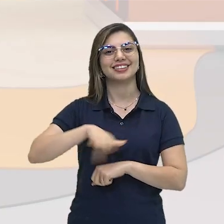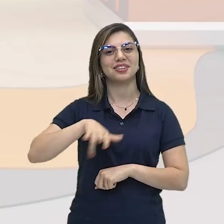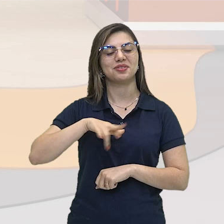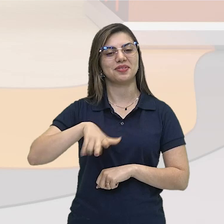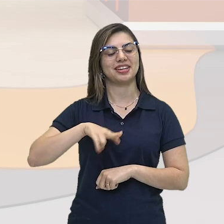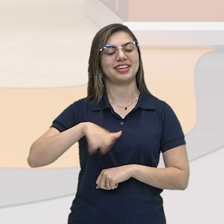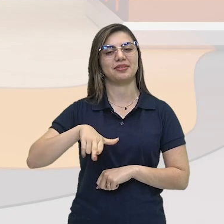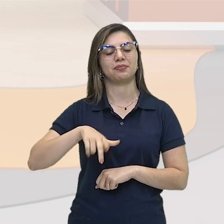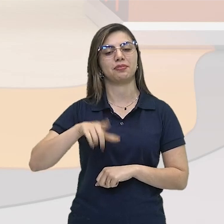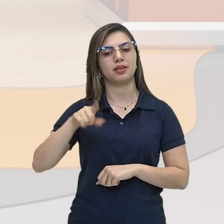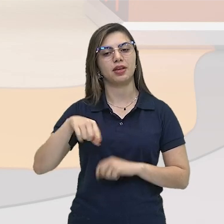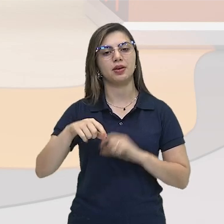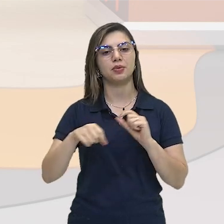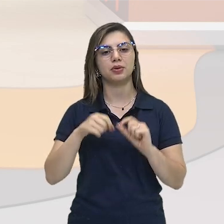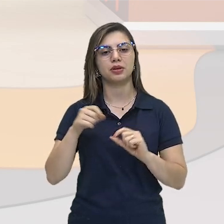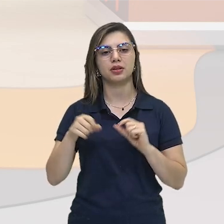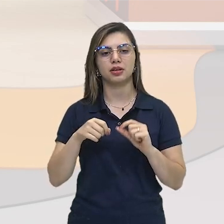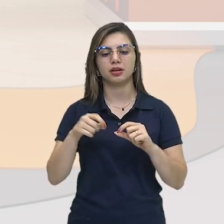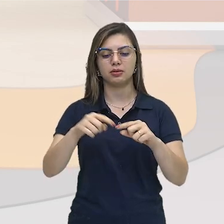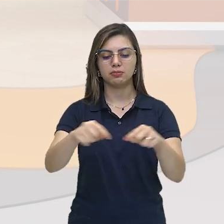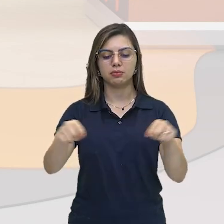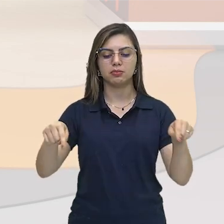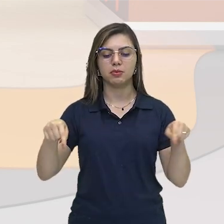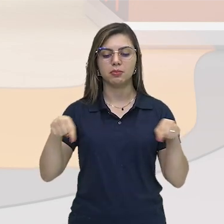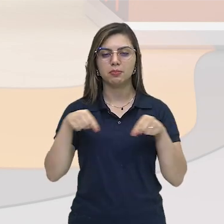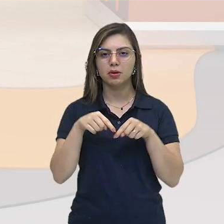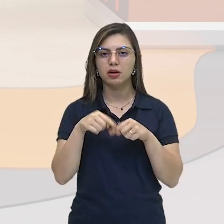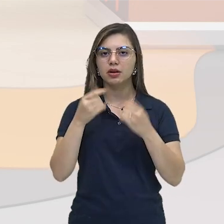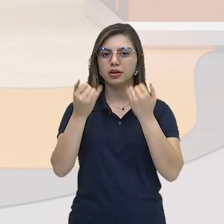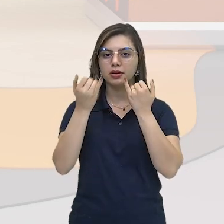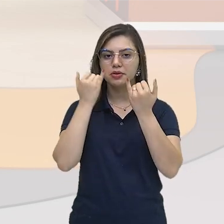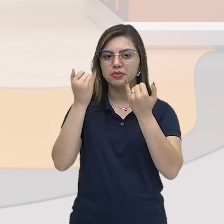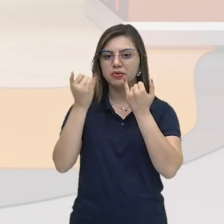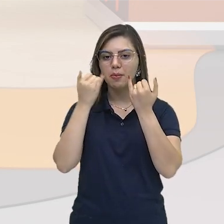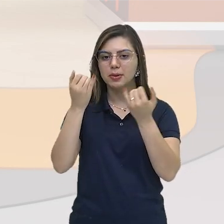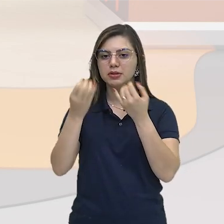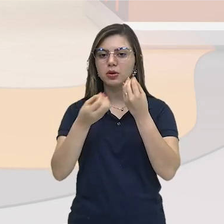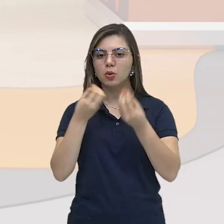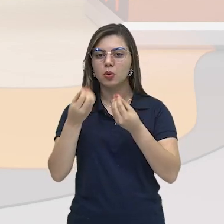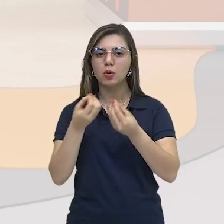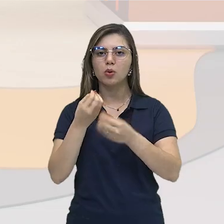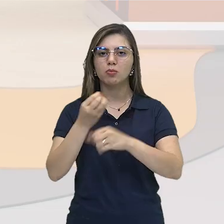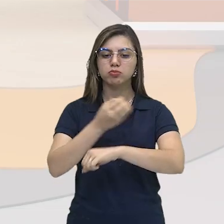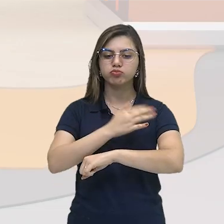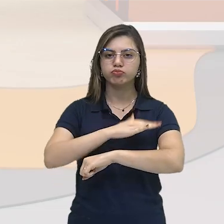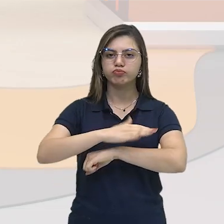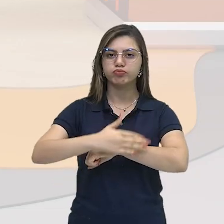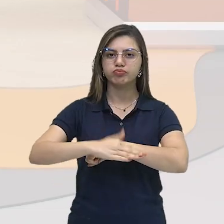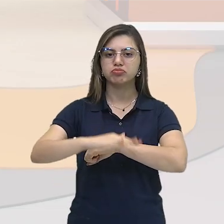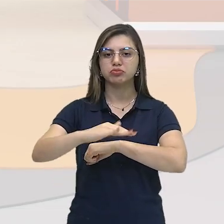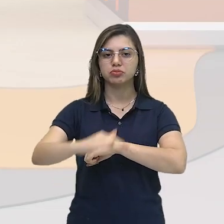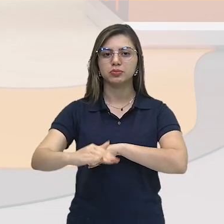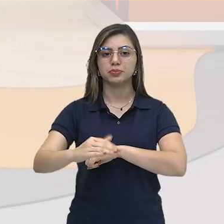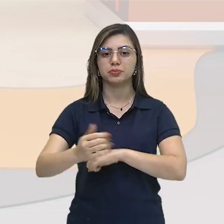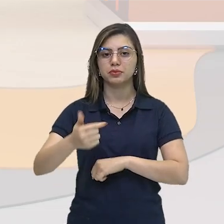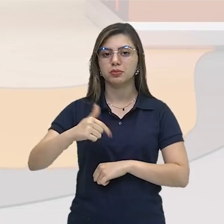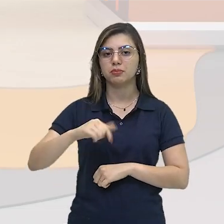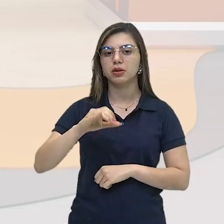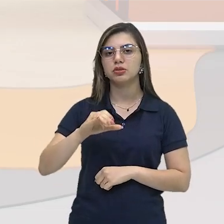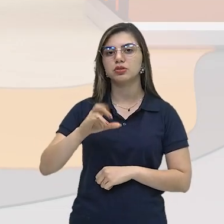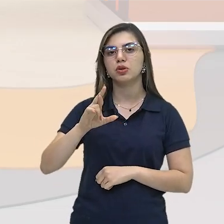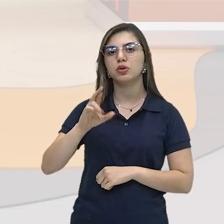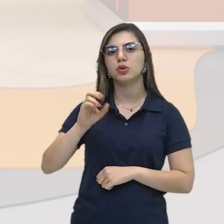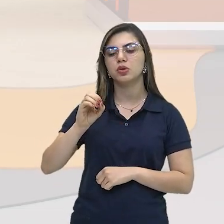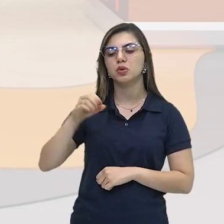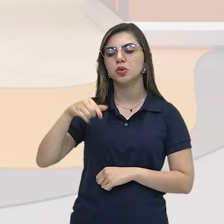É realmente plantas topográficas que vão trazer informações sobre o relevo, tá bom? E ainda croquis. O